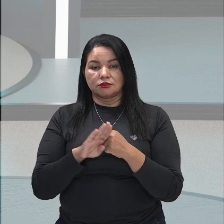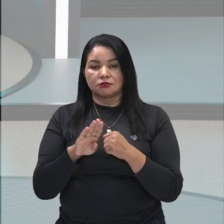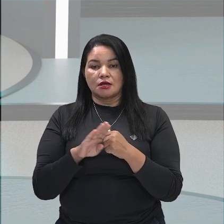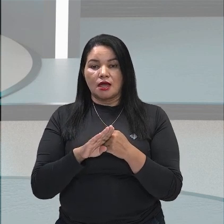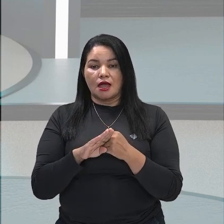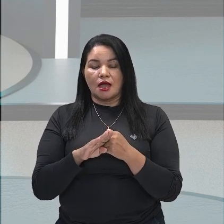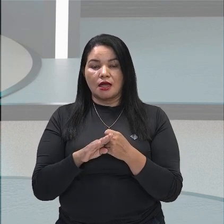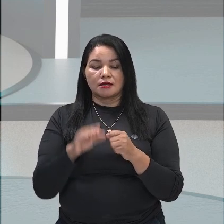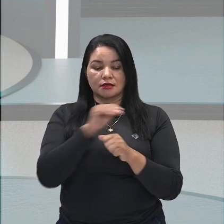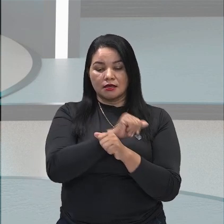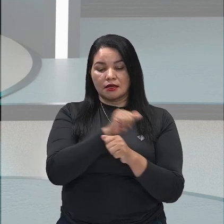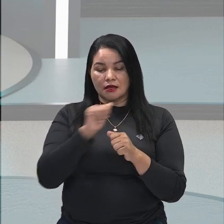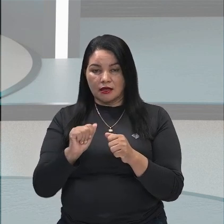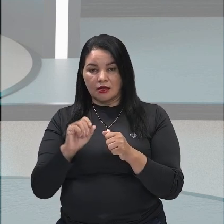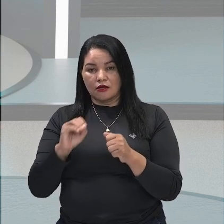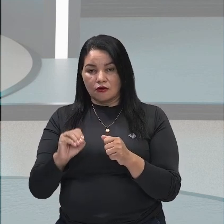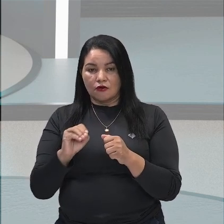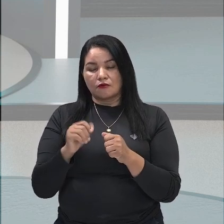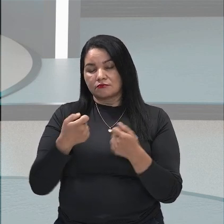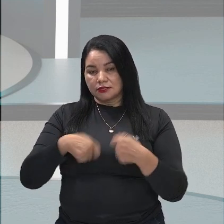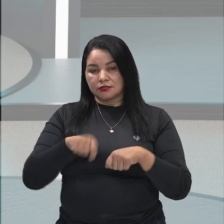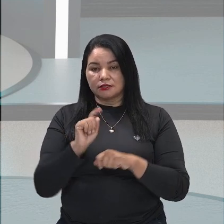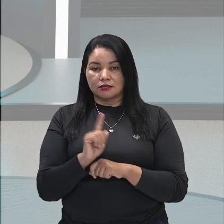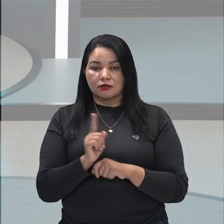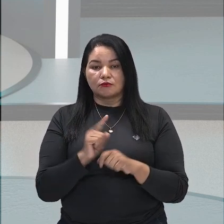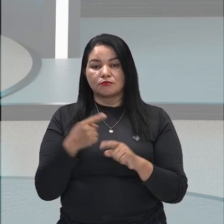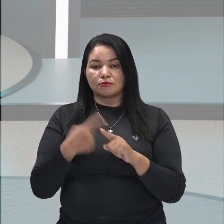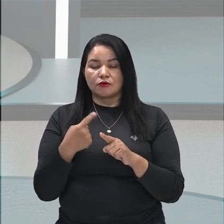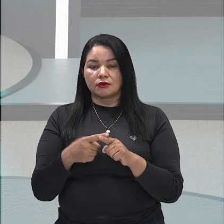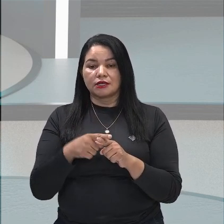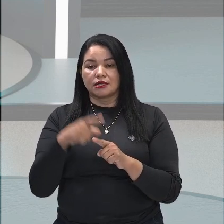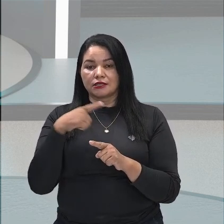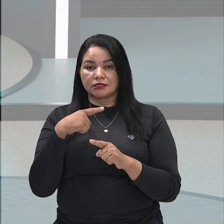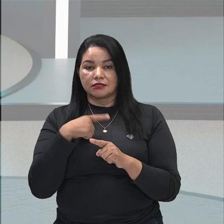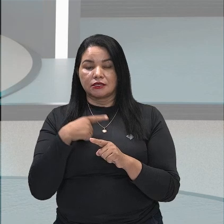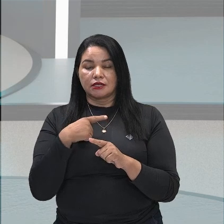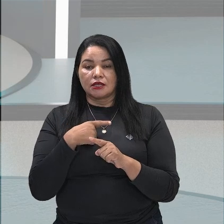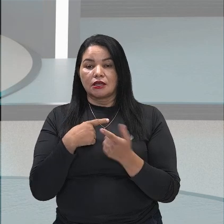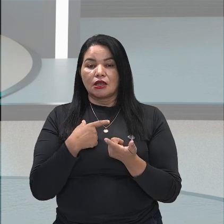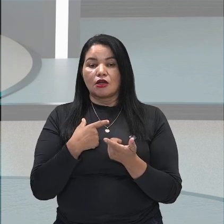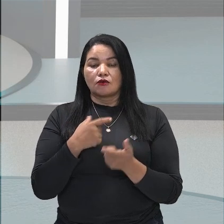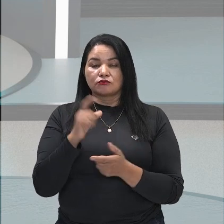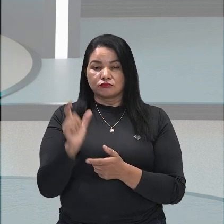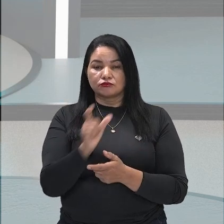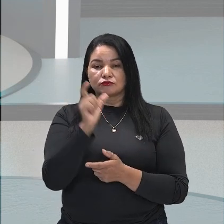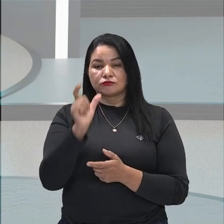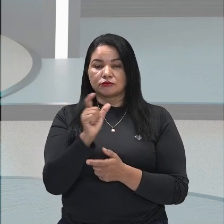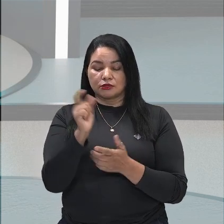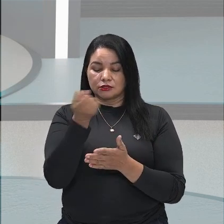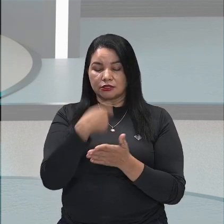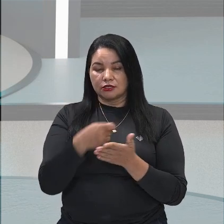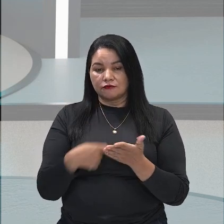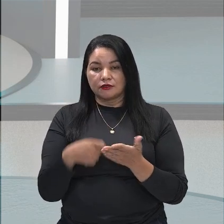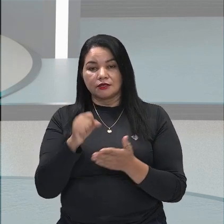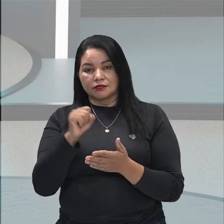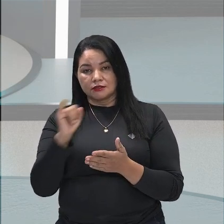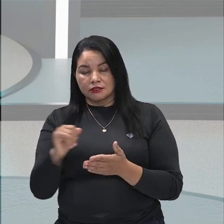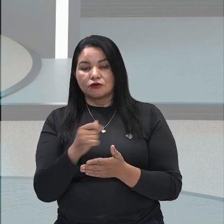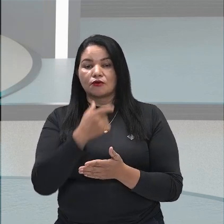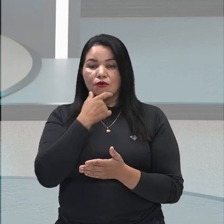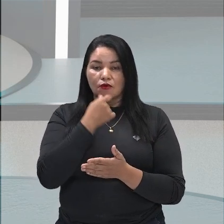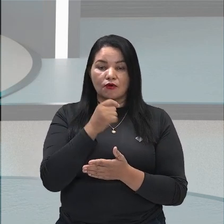artículo para definir seu gênero. De hecho, tem uma forma para descrever-se de forma masculina e